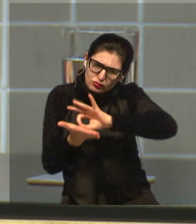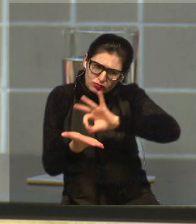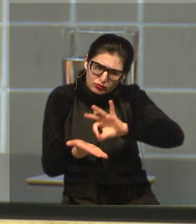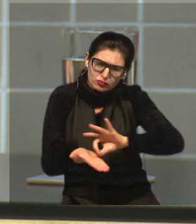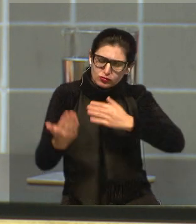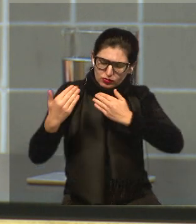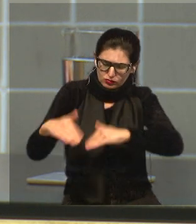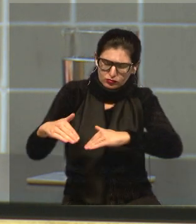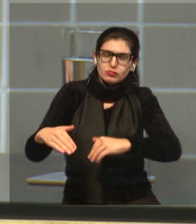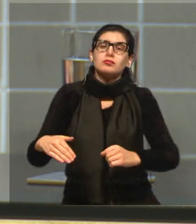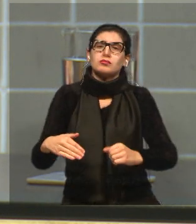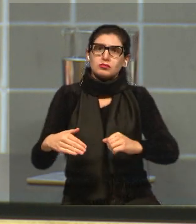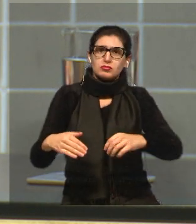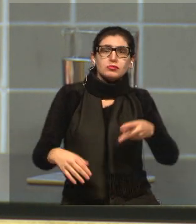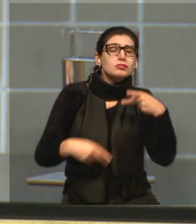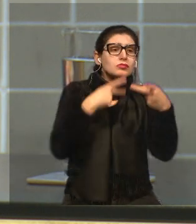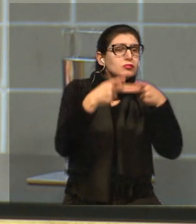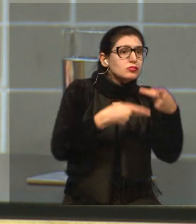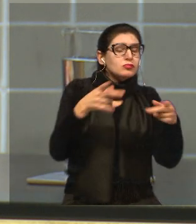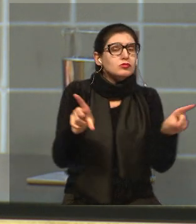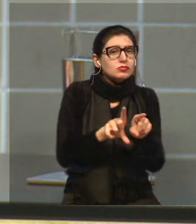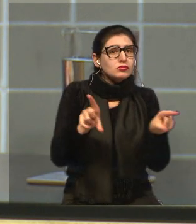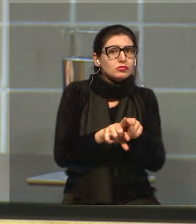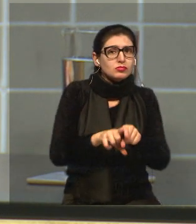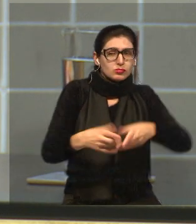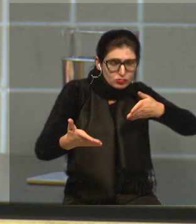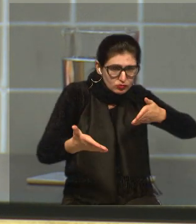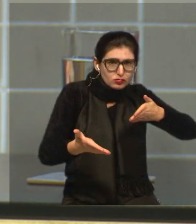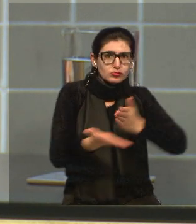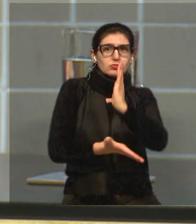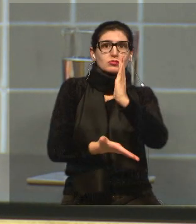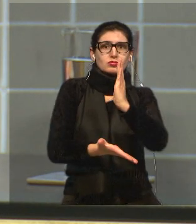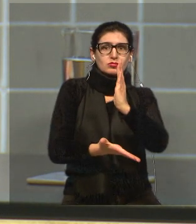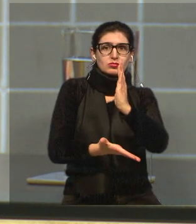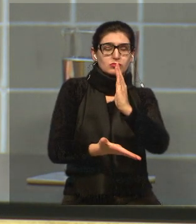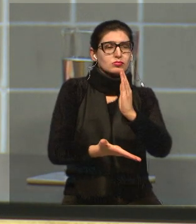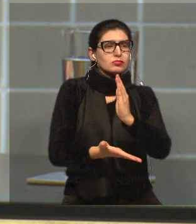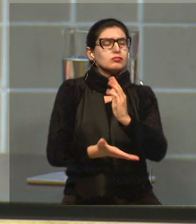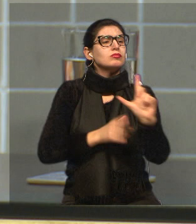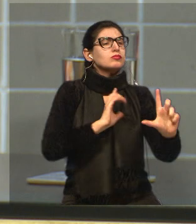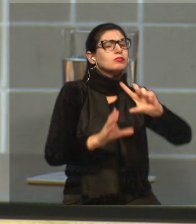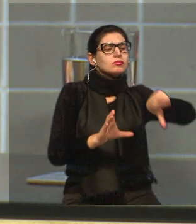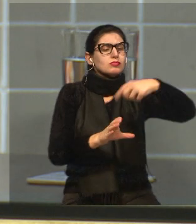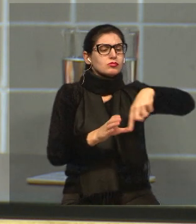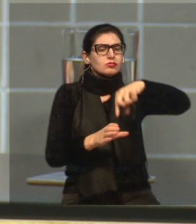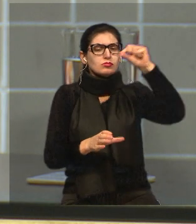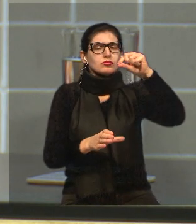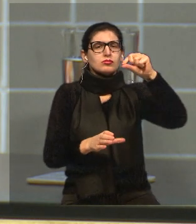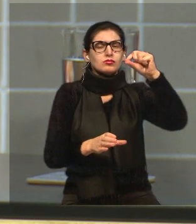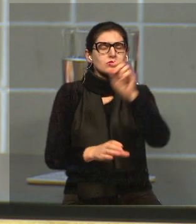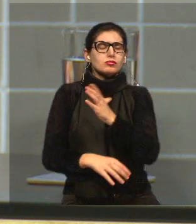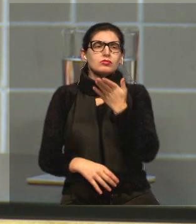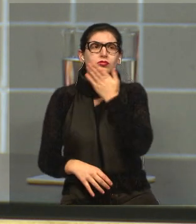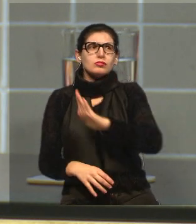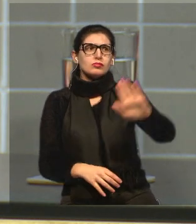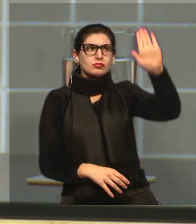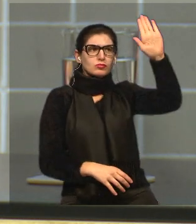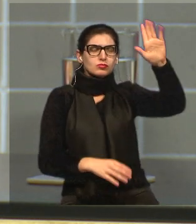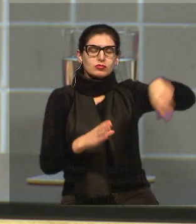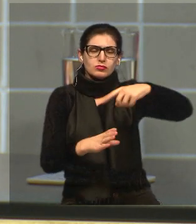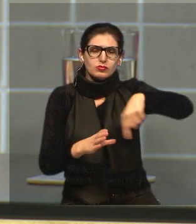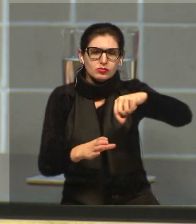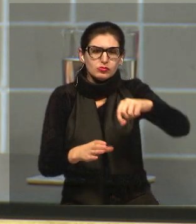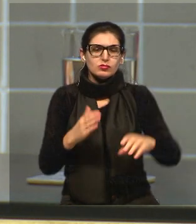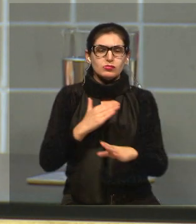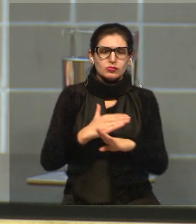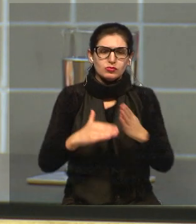oral. Sendo aprovados, concorrerão por uma eleição, que todo cidadão do